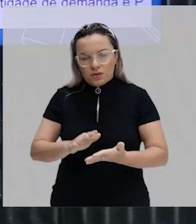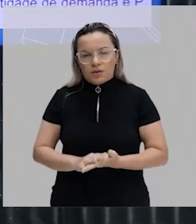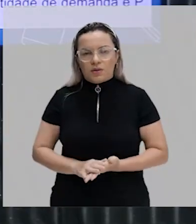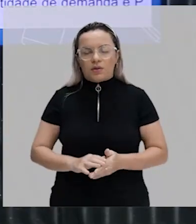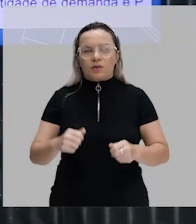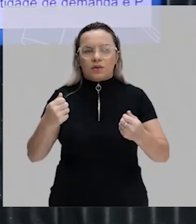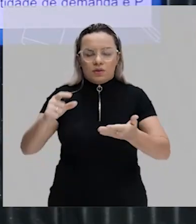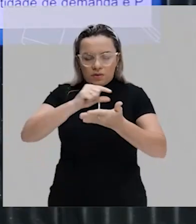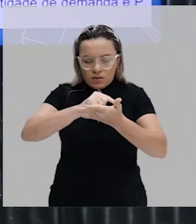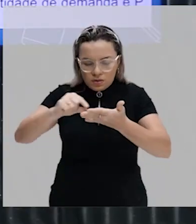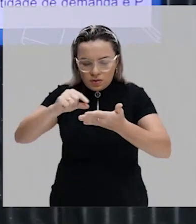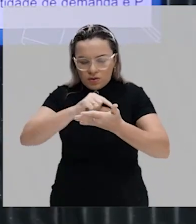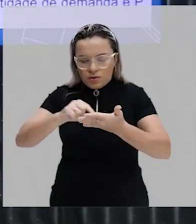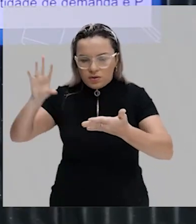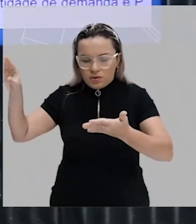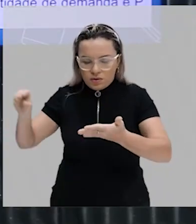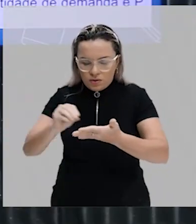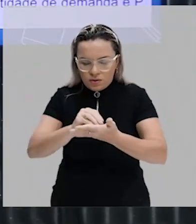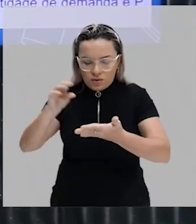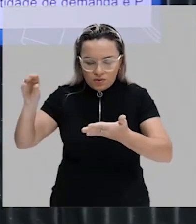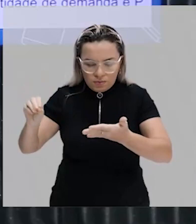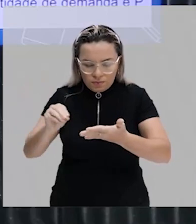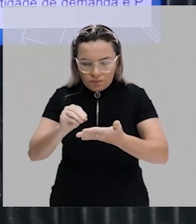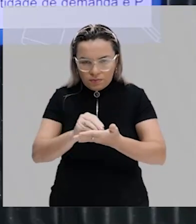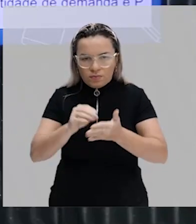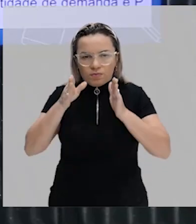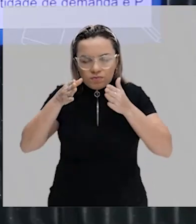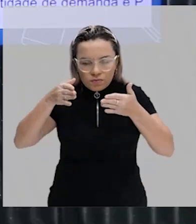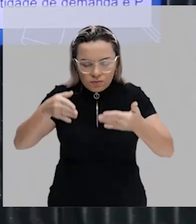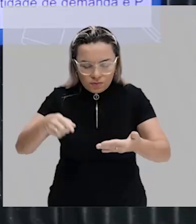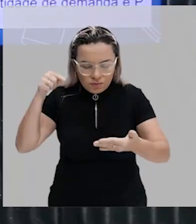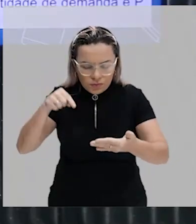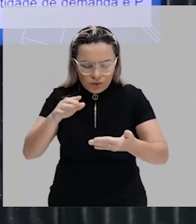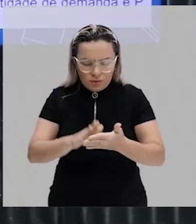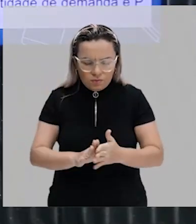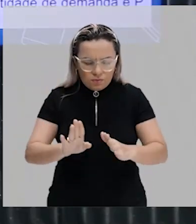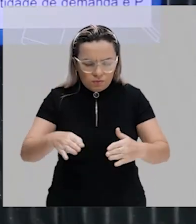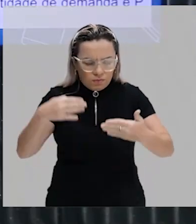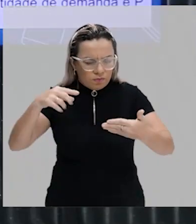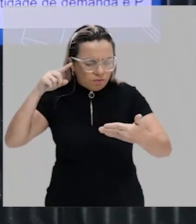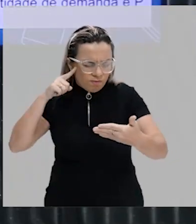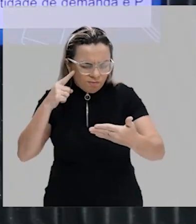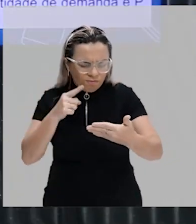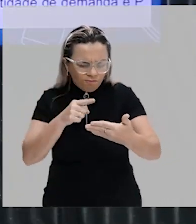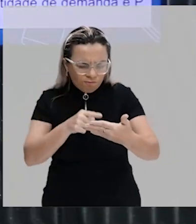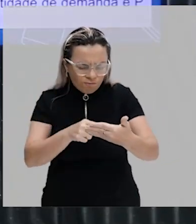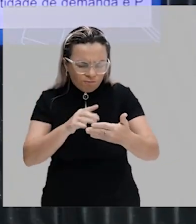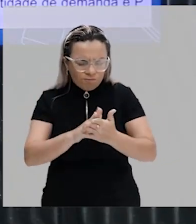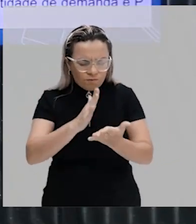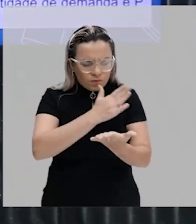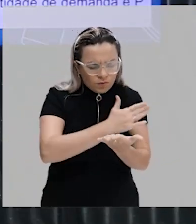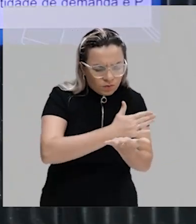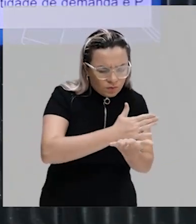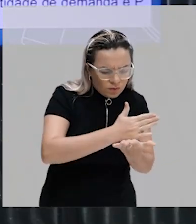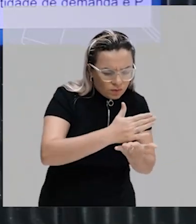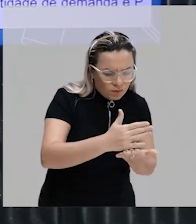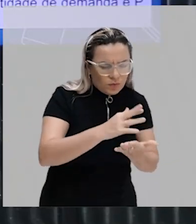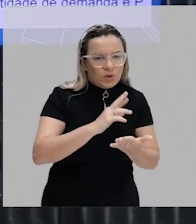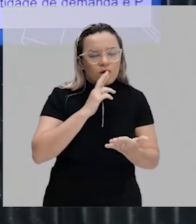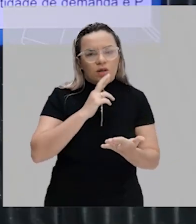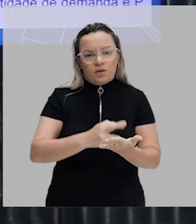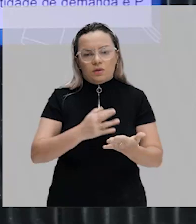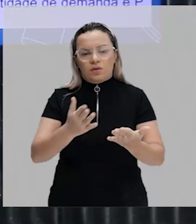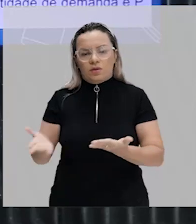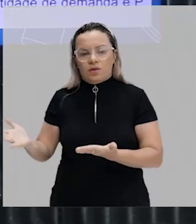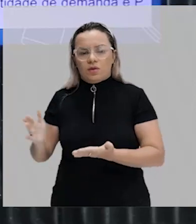grifa, registra, anota, dá um destaque, tá? Para que você fique bem atento quando nós começarmos o processo de resolução,